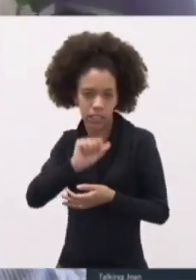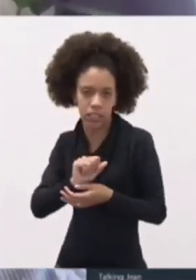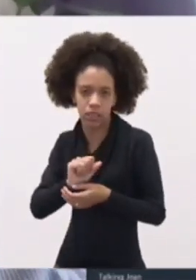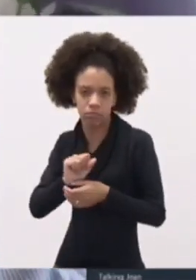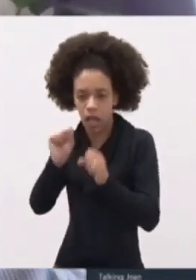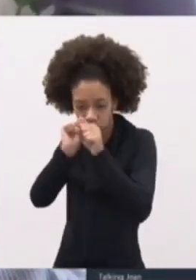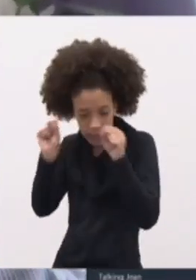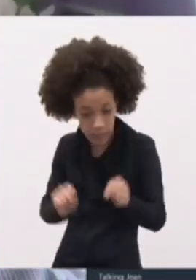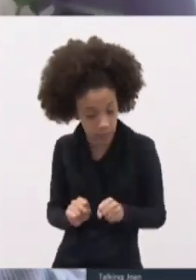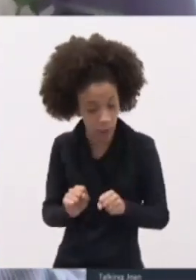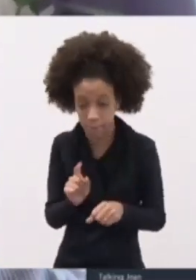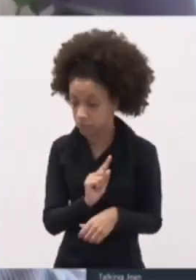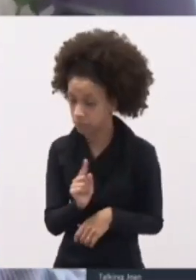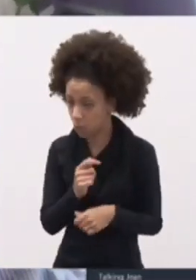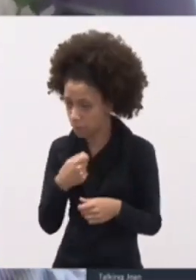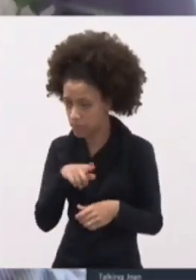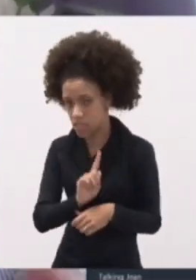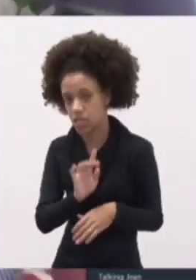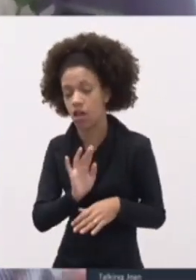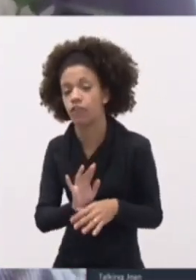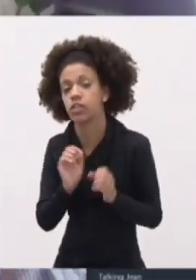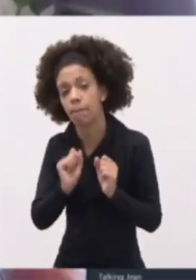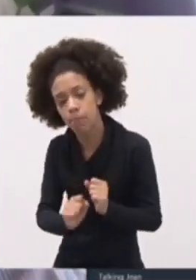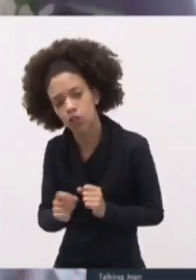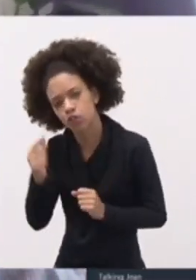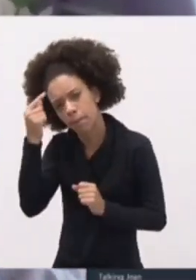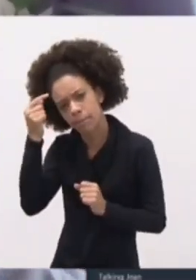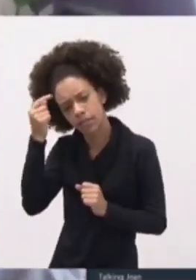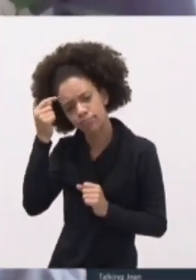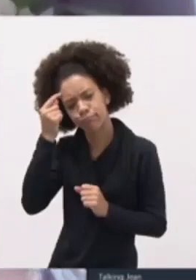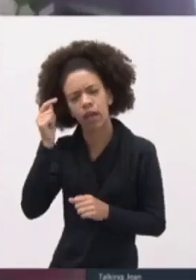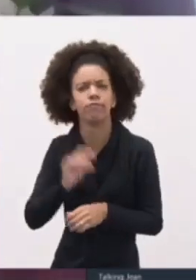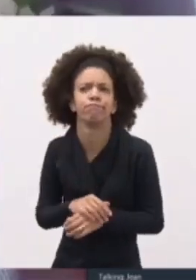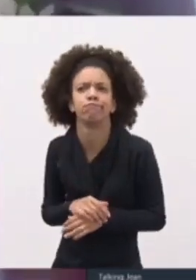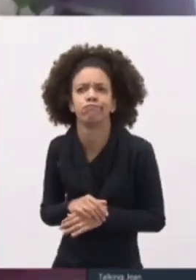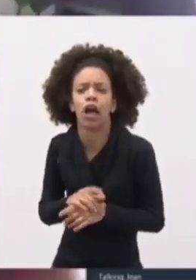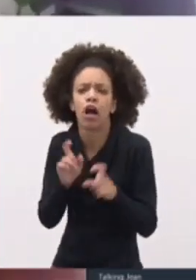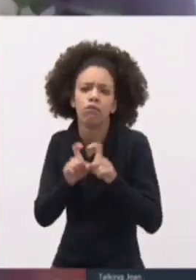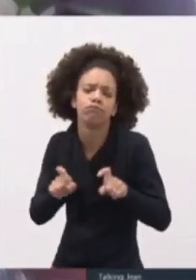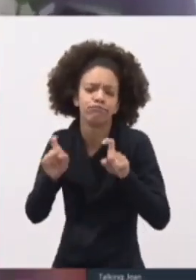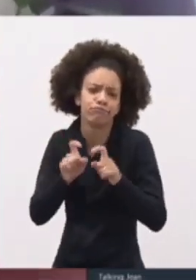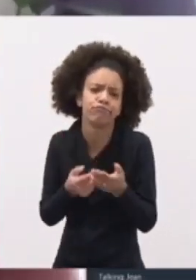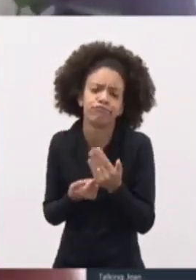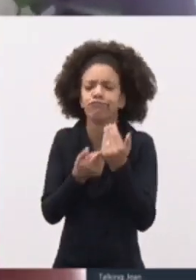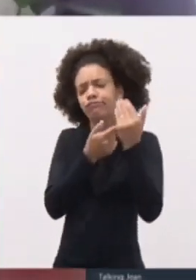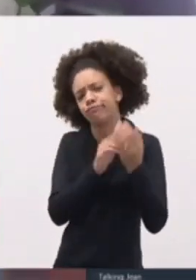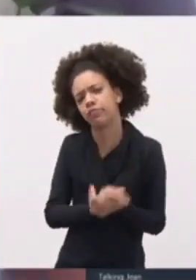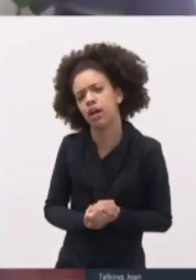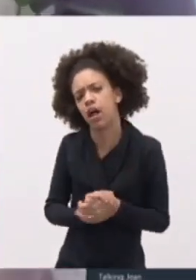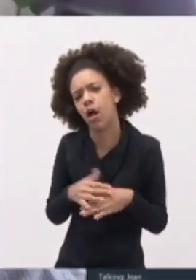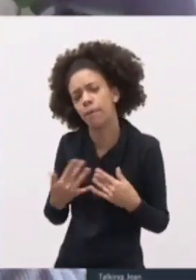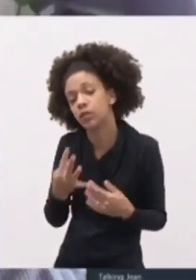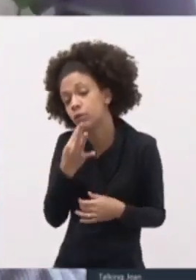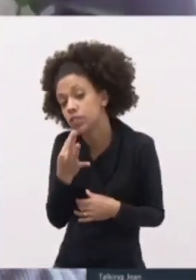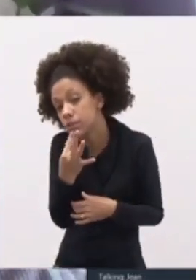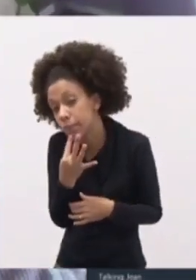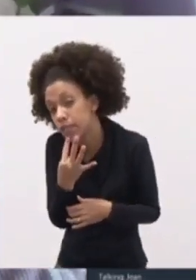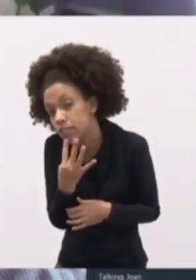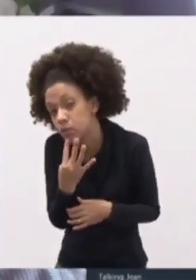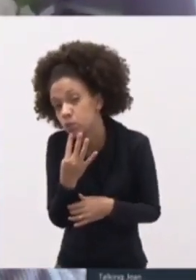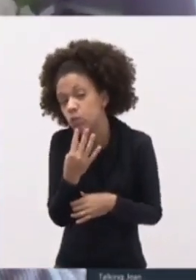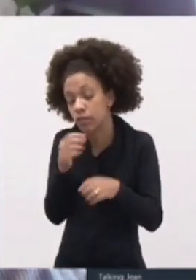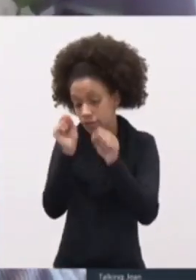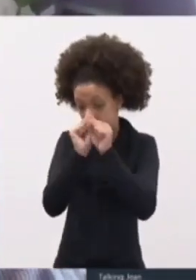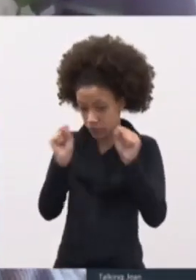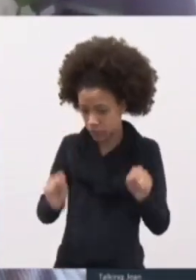pode aprender o pensamento computacional, né? Uma dos conhecimentos lá da